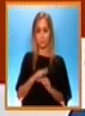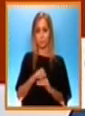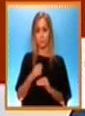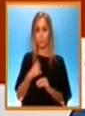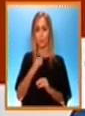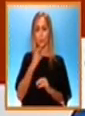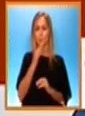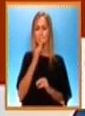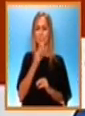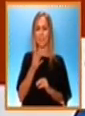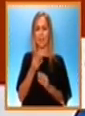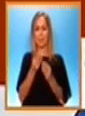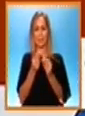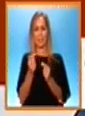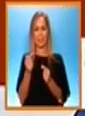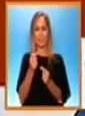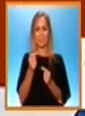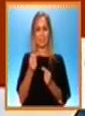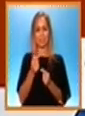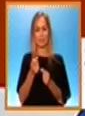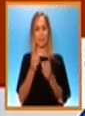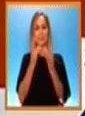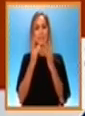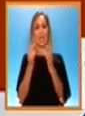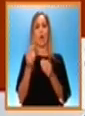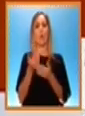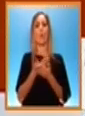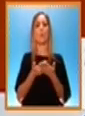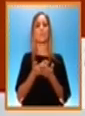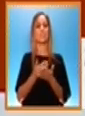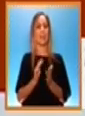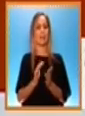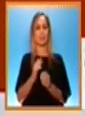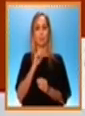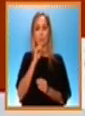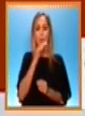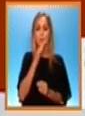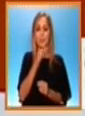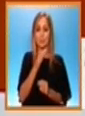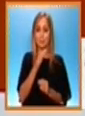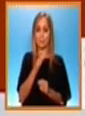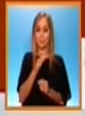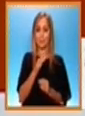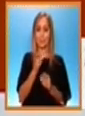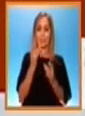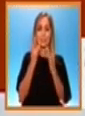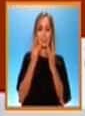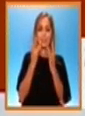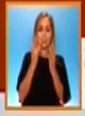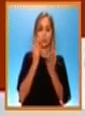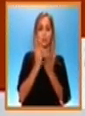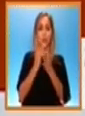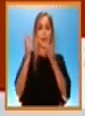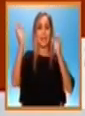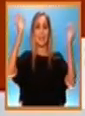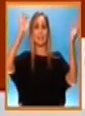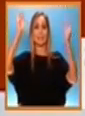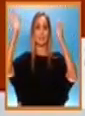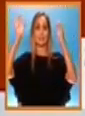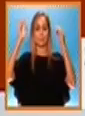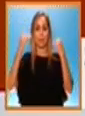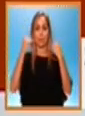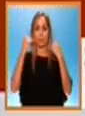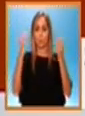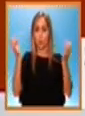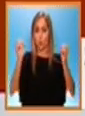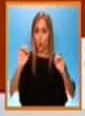não digam esta coisa de forma pejorativa de teatro comercial. O que poderão eventualmente dizer é, se é um teatro que é para puro entretenimento, ou seja, não passa